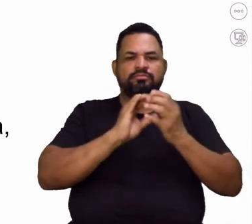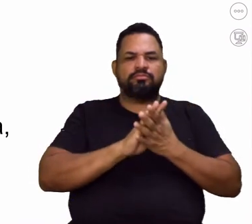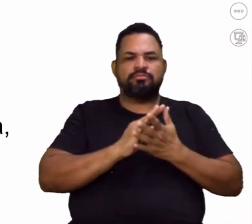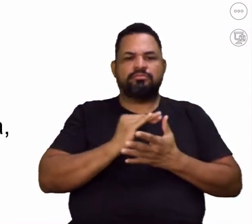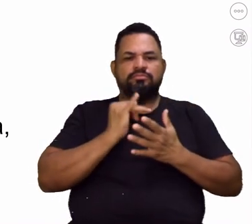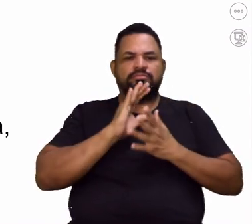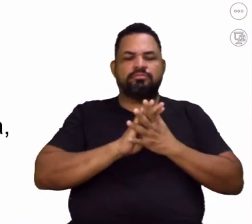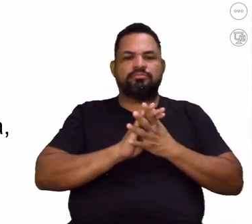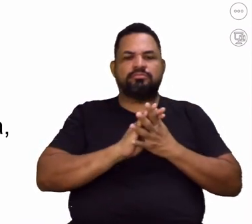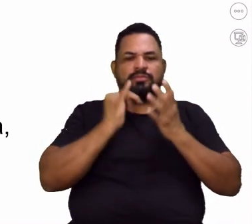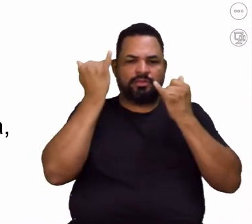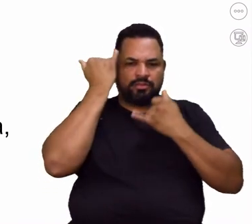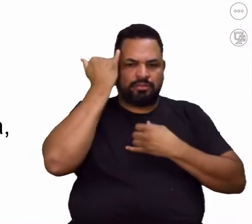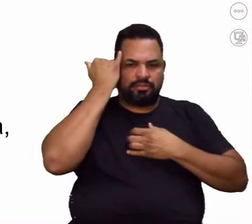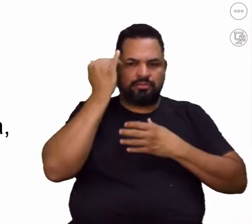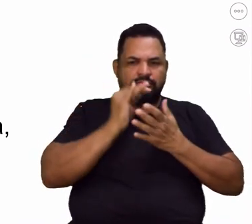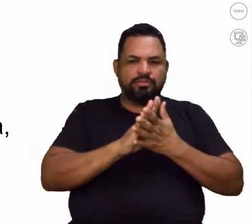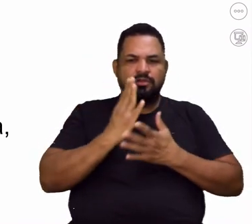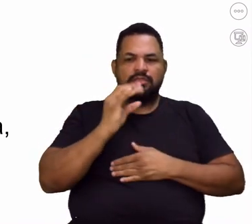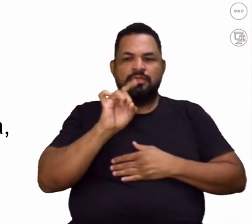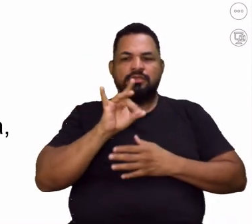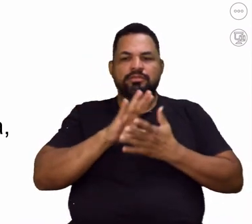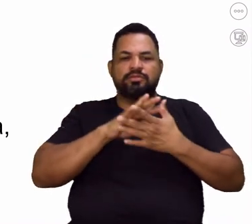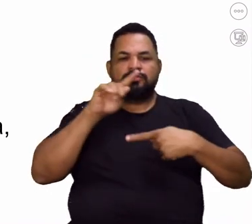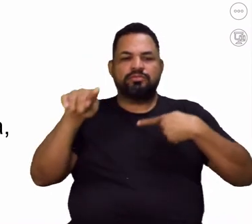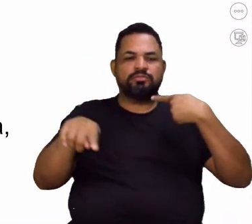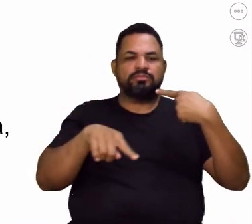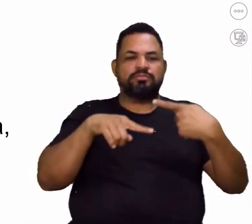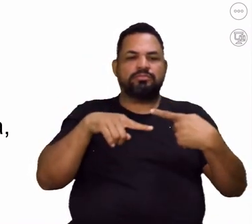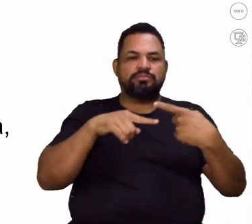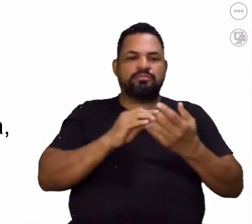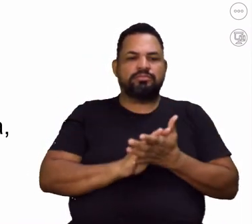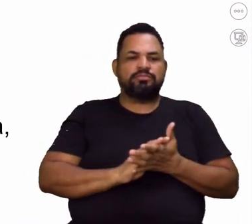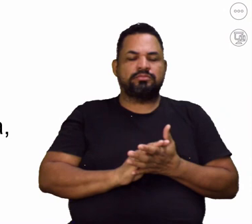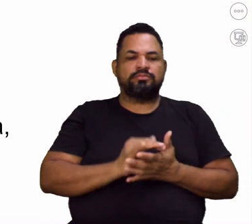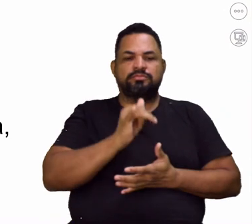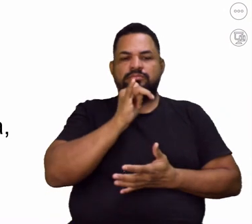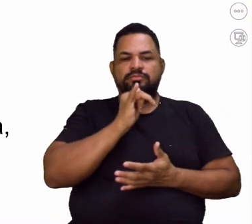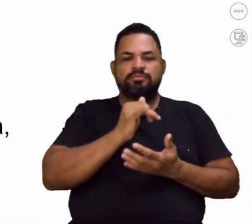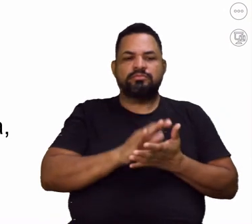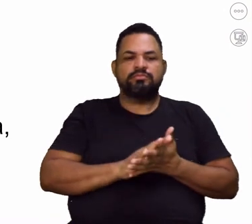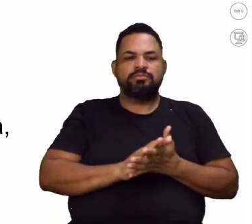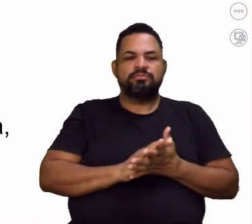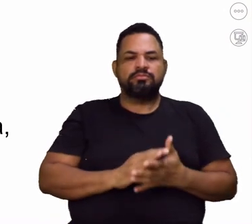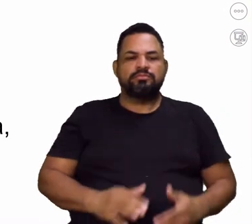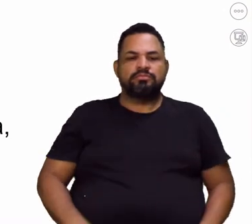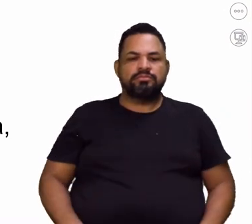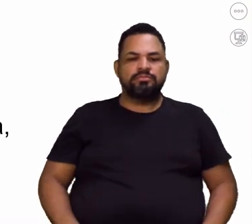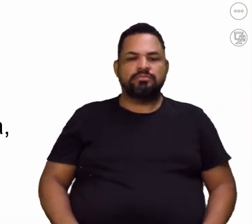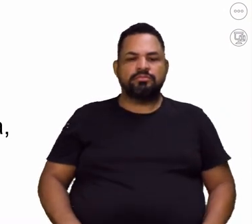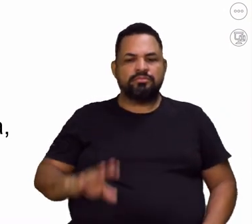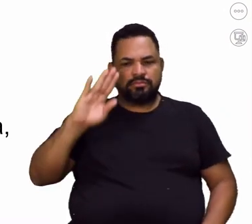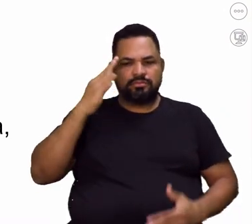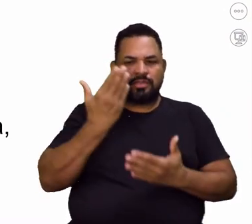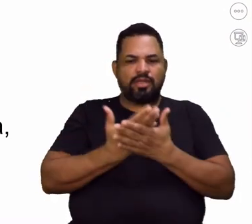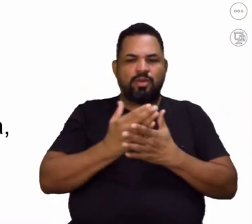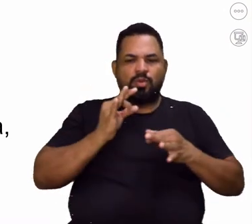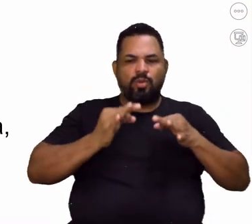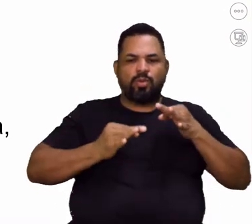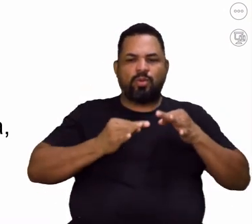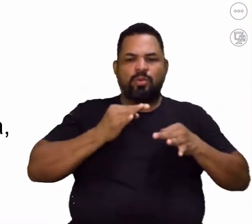informativa, referencial, clareza, objetividade. Conativa, apelativa, convencer, ordem. Ó,